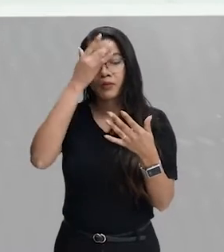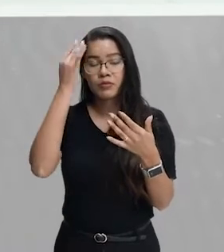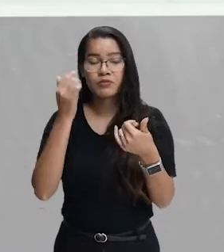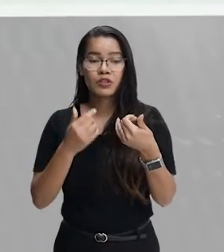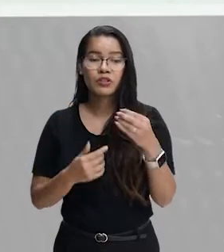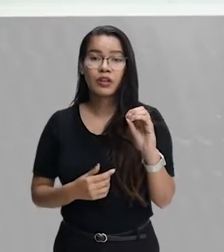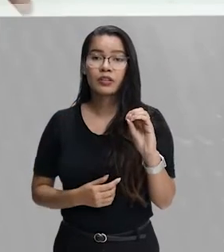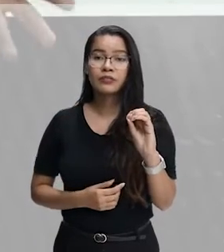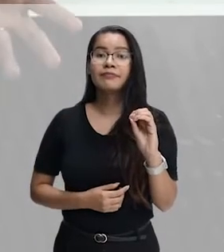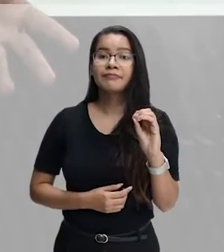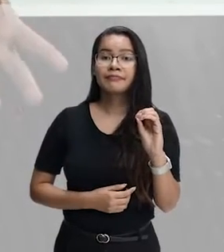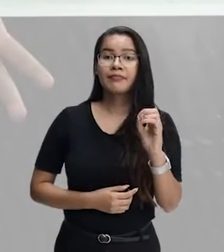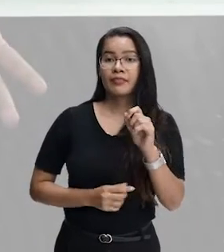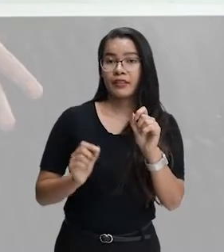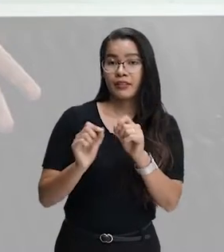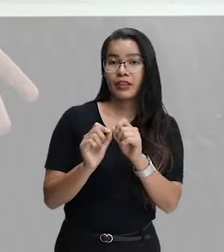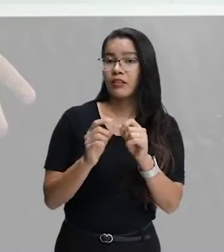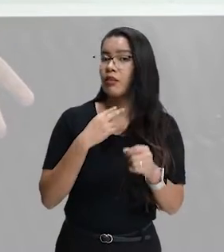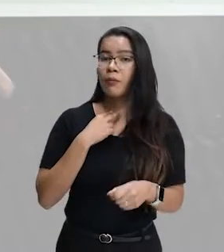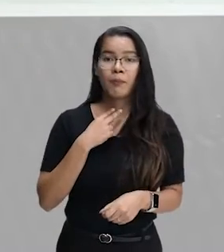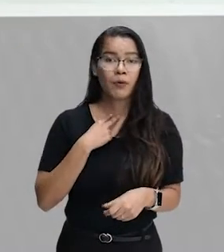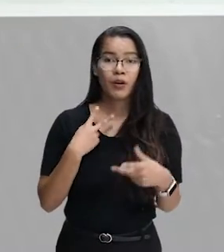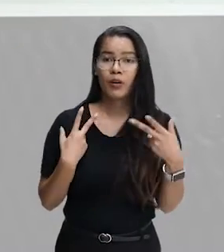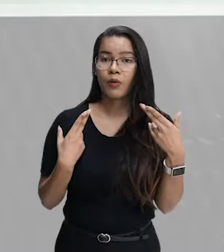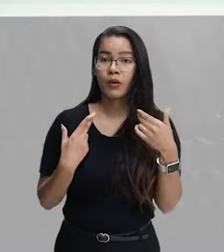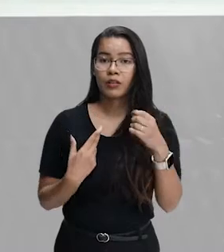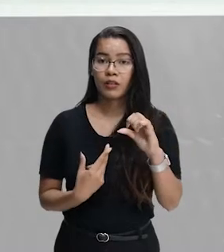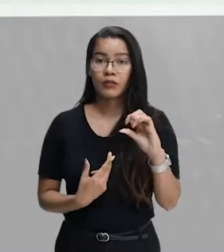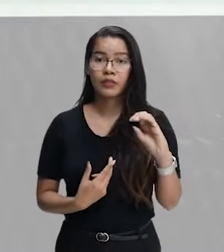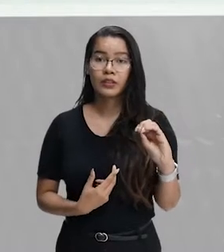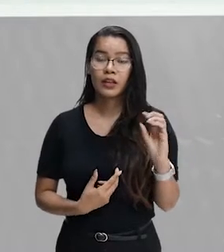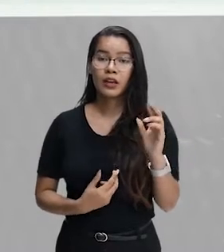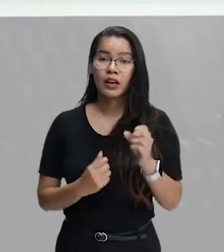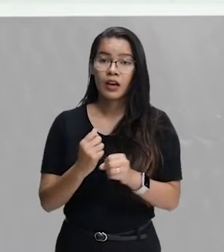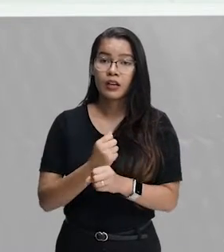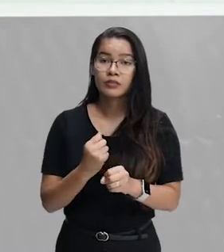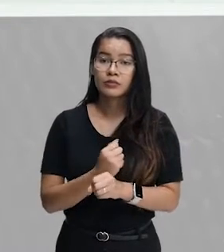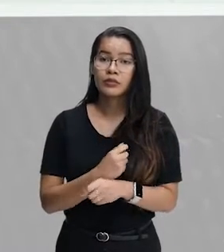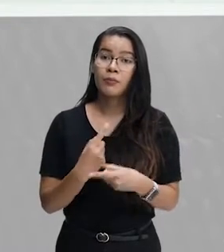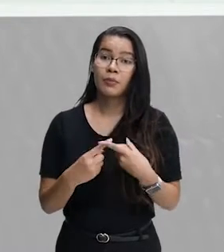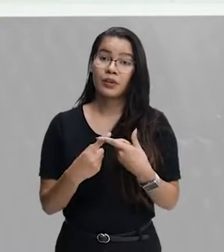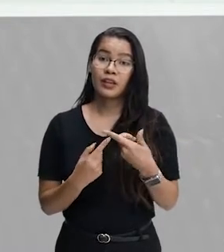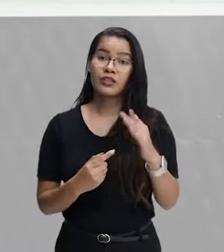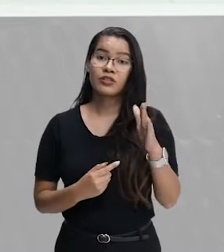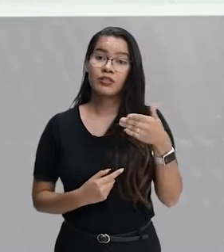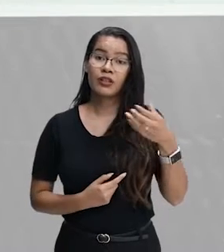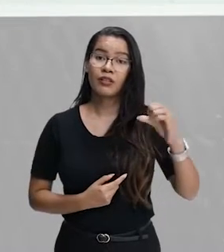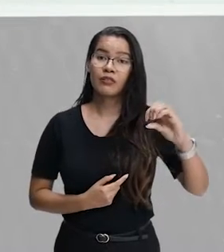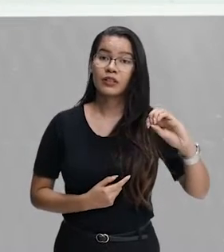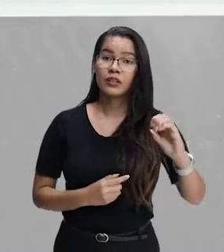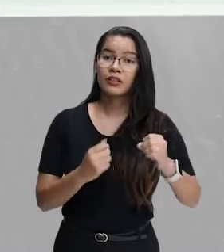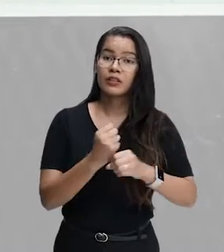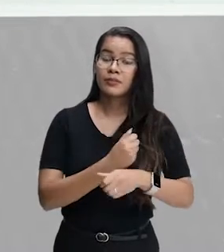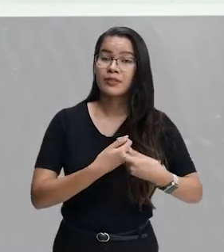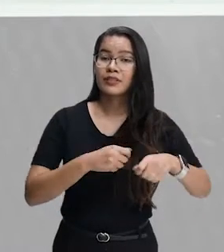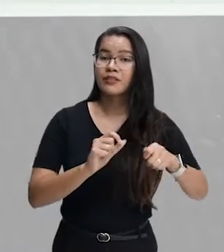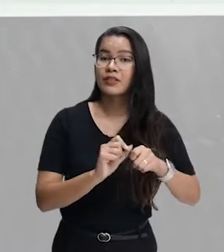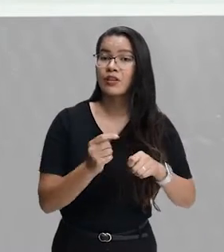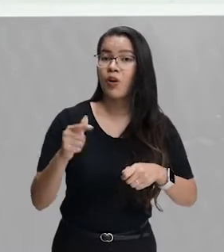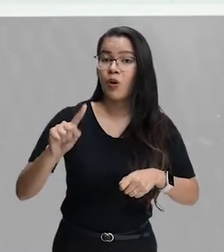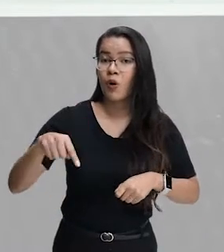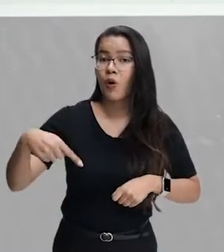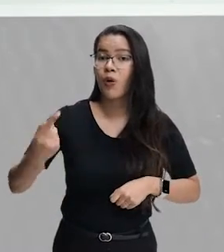pode ser a mesma que o de 90 anos. Na parte de 90 anos, o Guilherme vai fazer um outro tipo de atividade